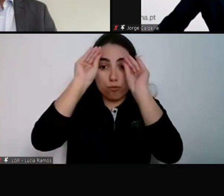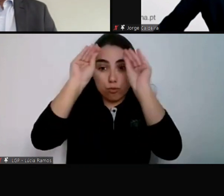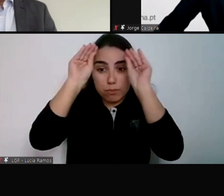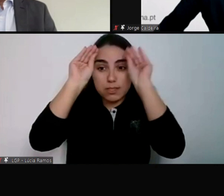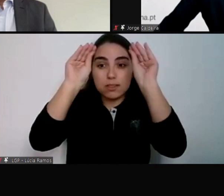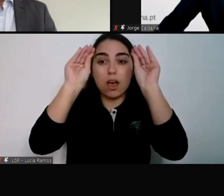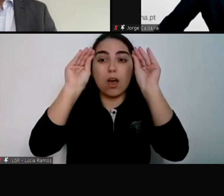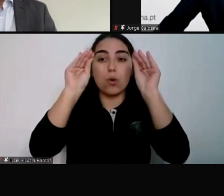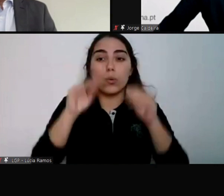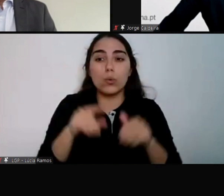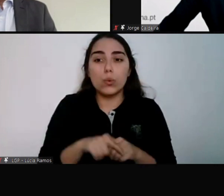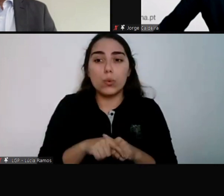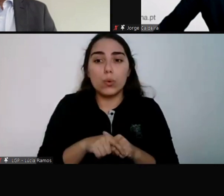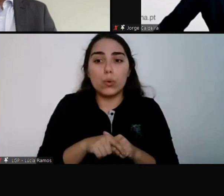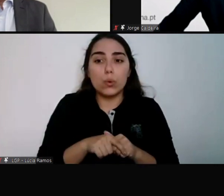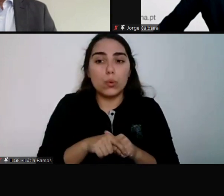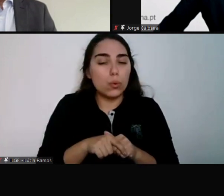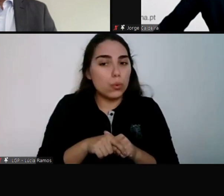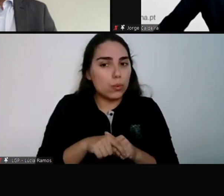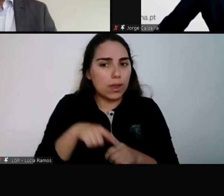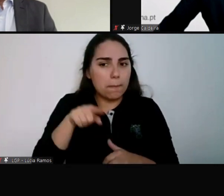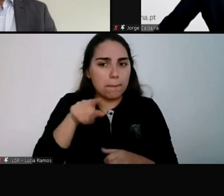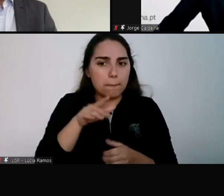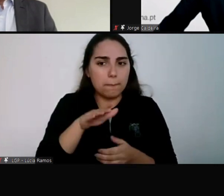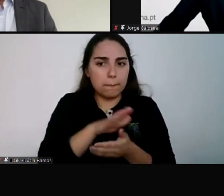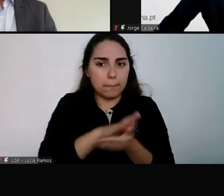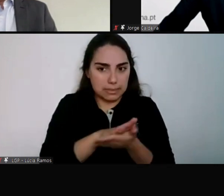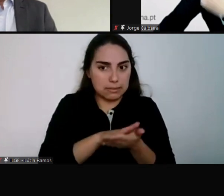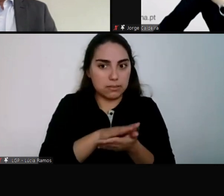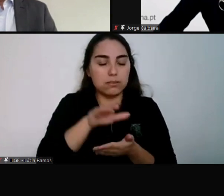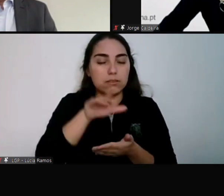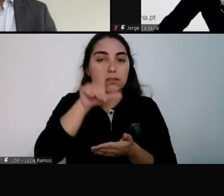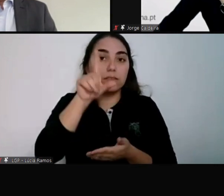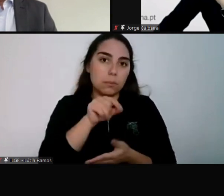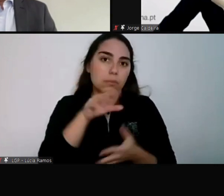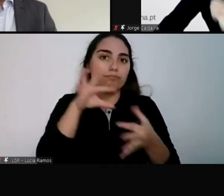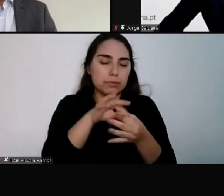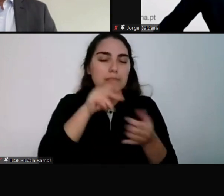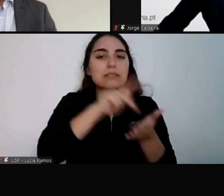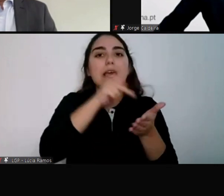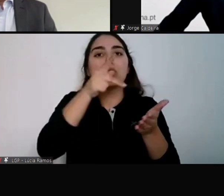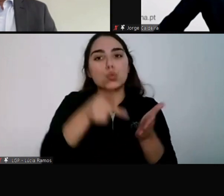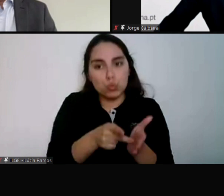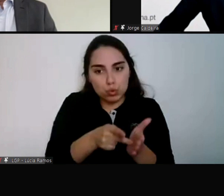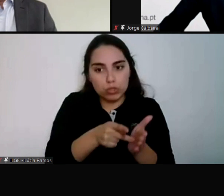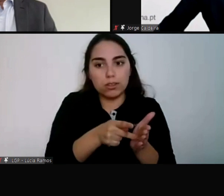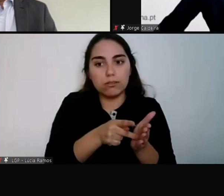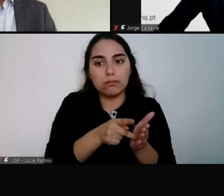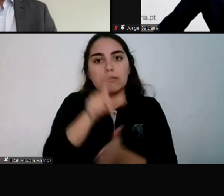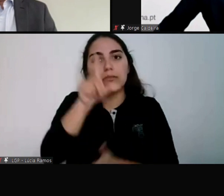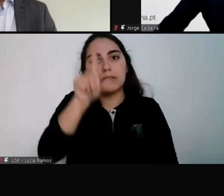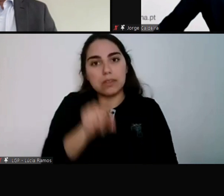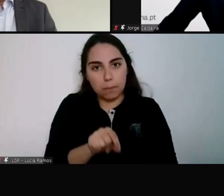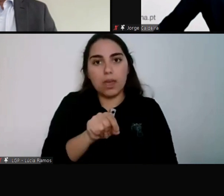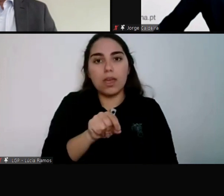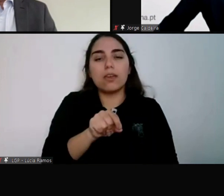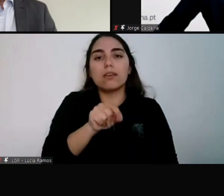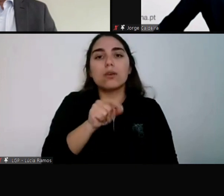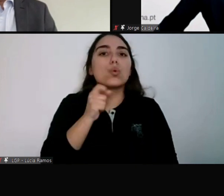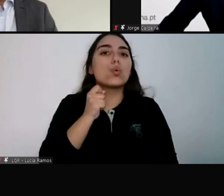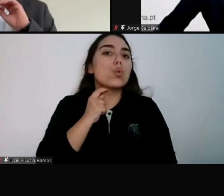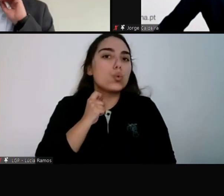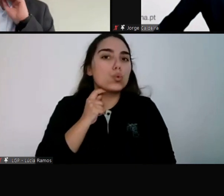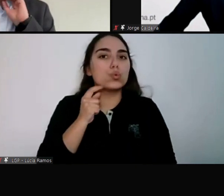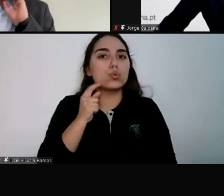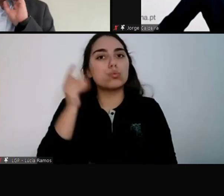produção em Portugal Base. Ao nível das tecnologias emergentes, Vamos ter um curso que vai fazer uma